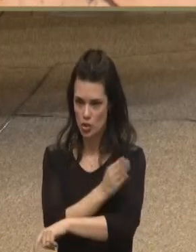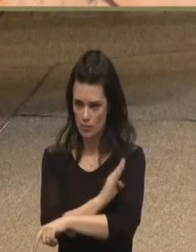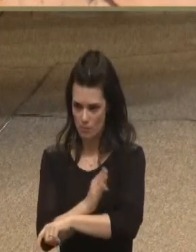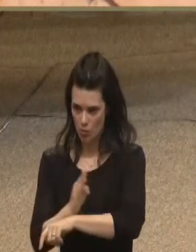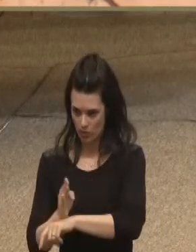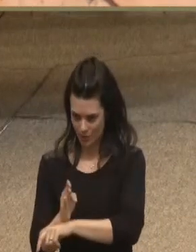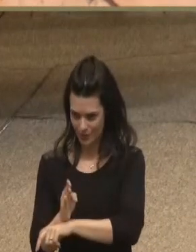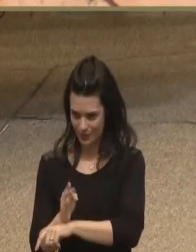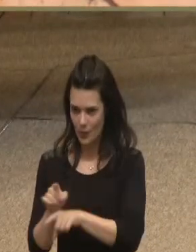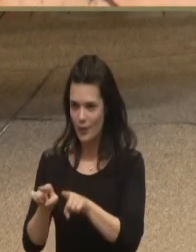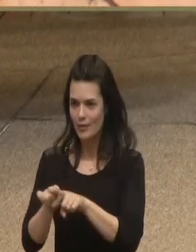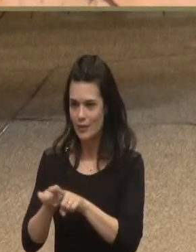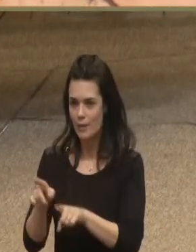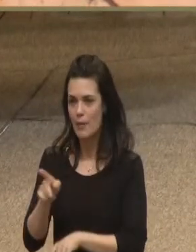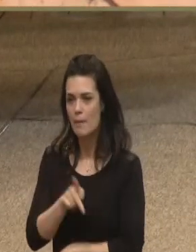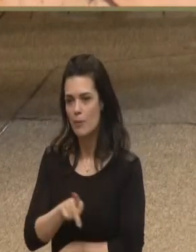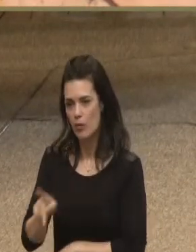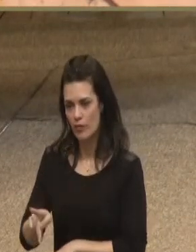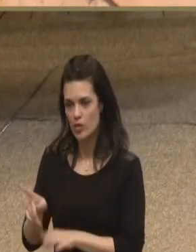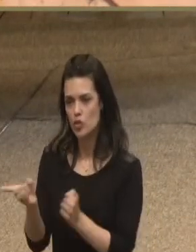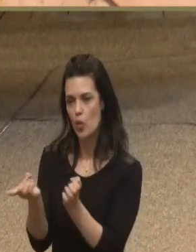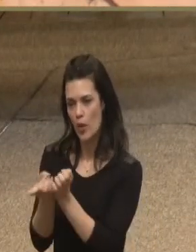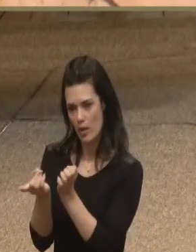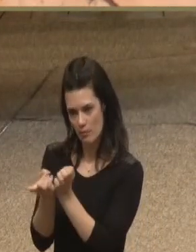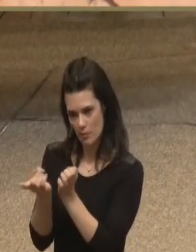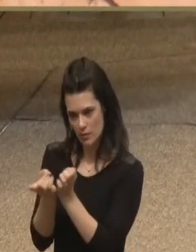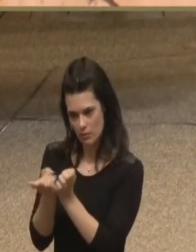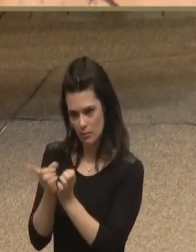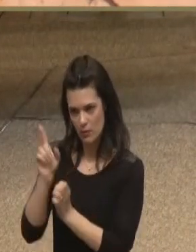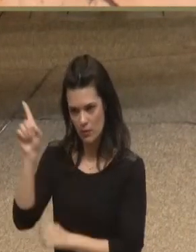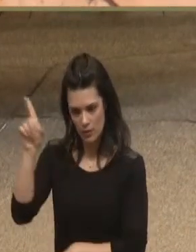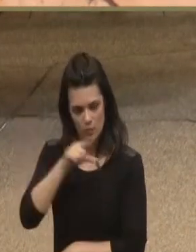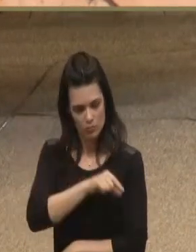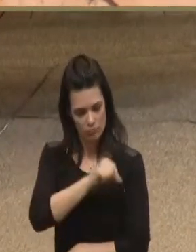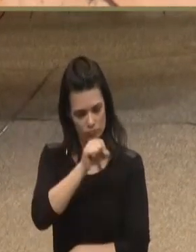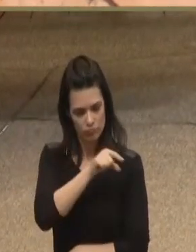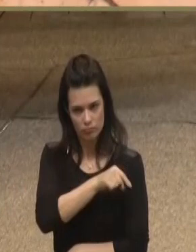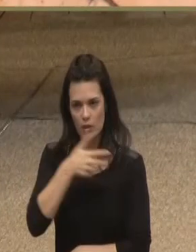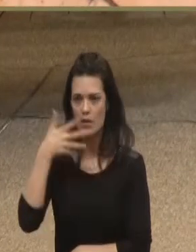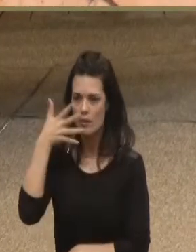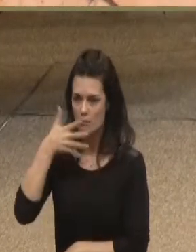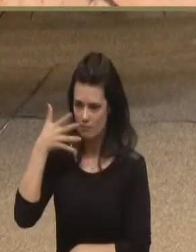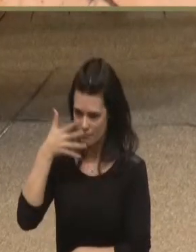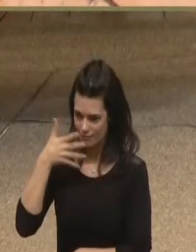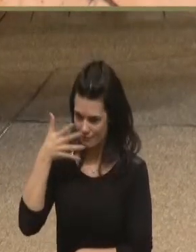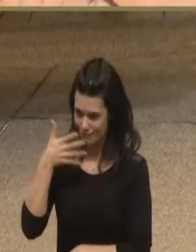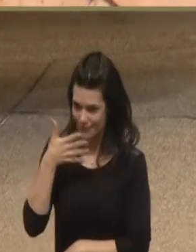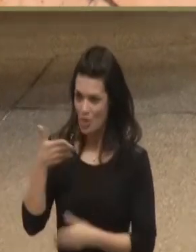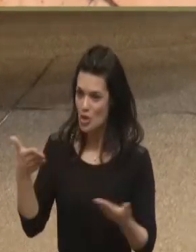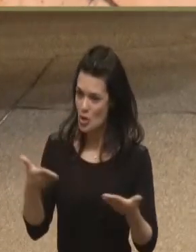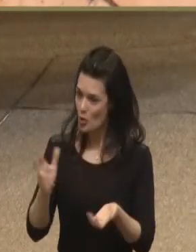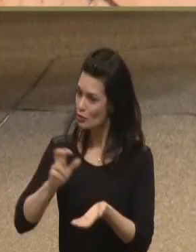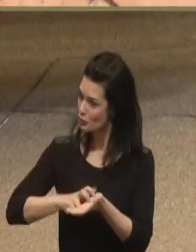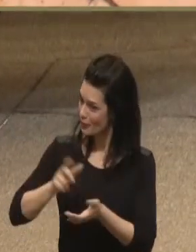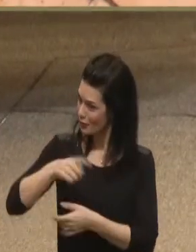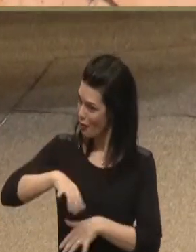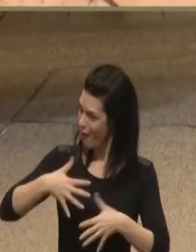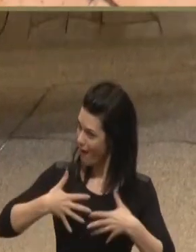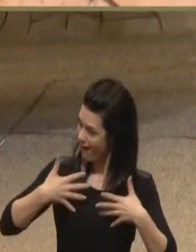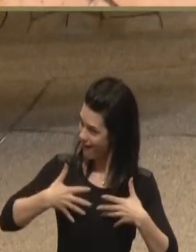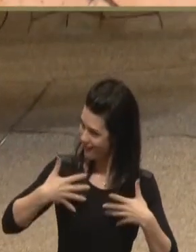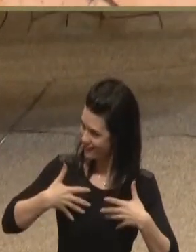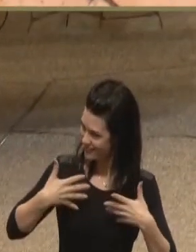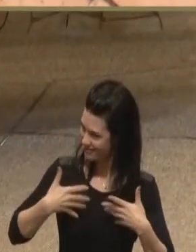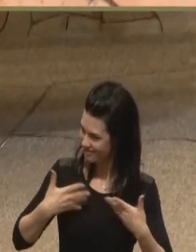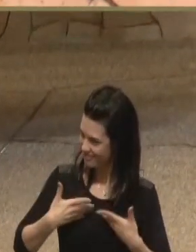e Deus tem usado muito a vida do pastor Renato no ensino, na palavra, e com alegria nesta manhã nós